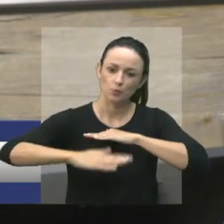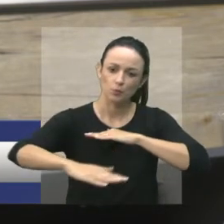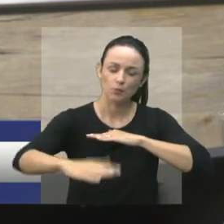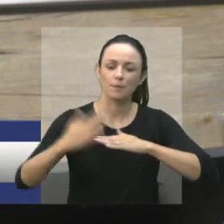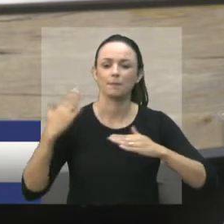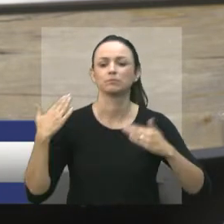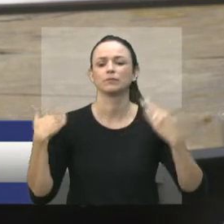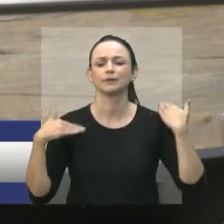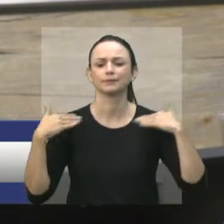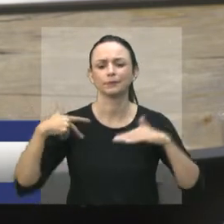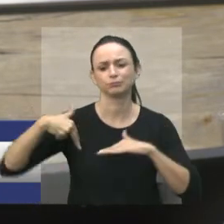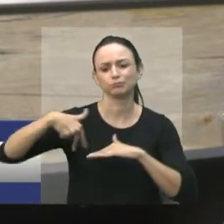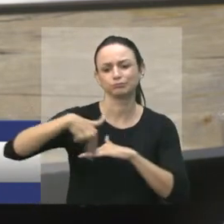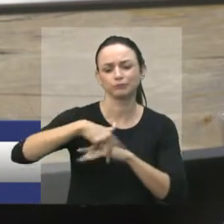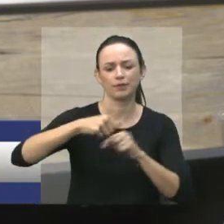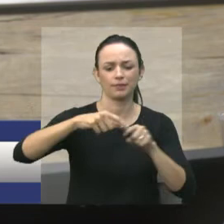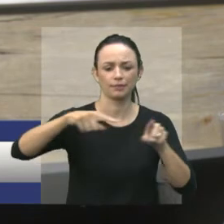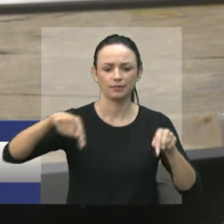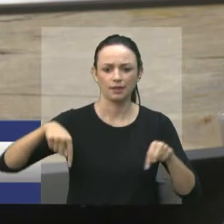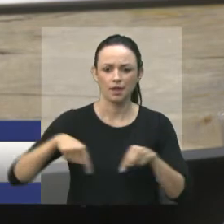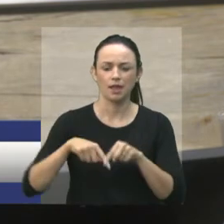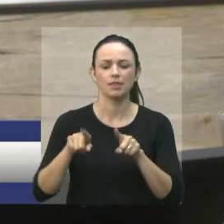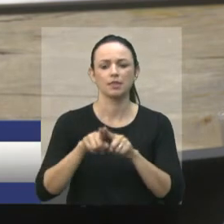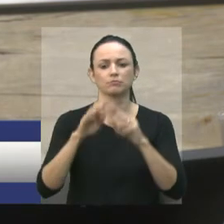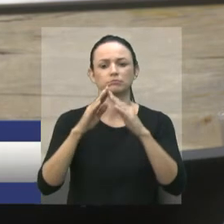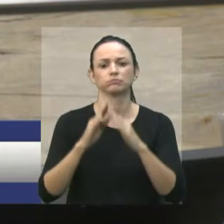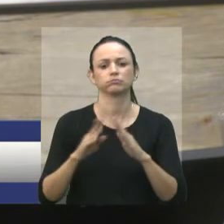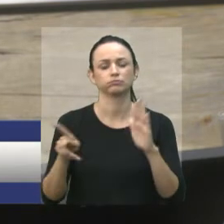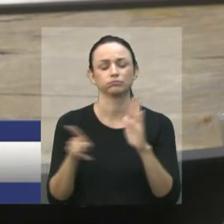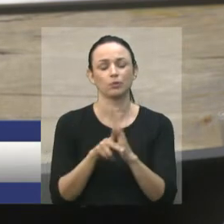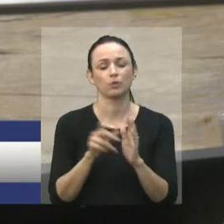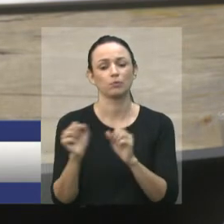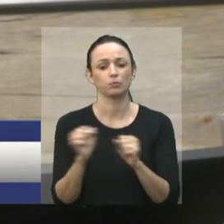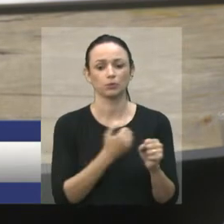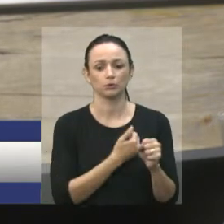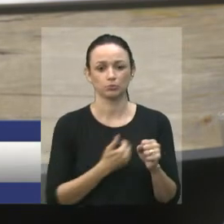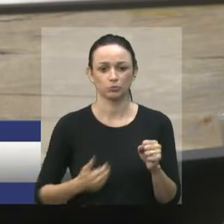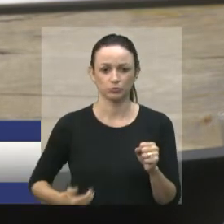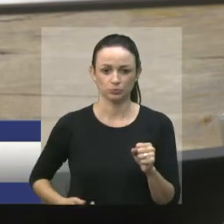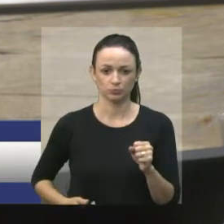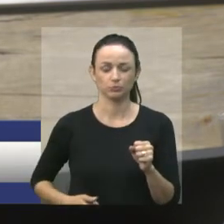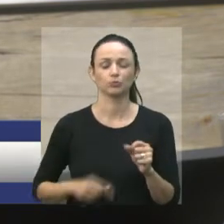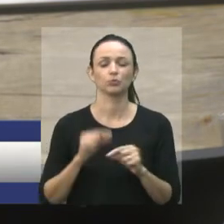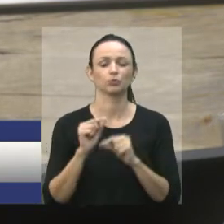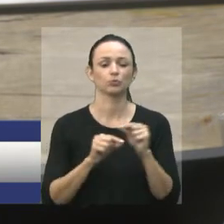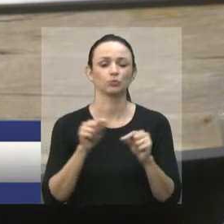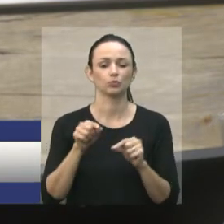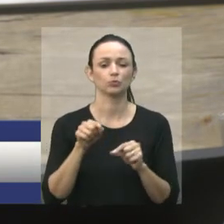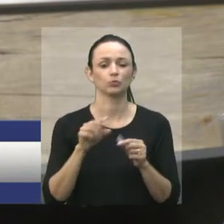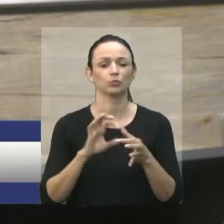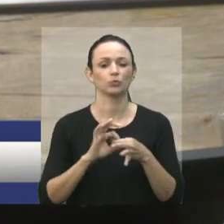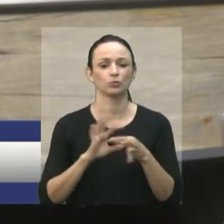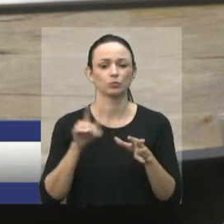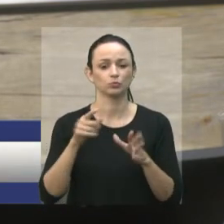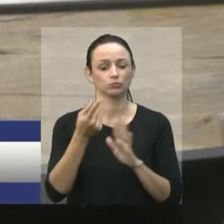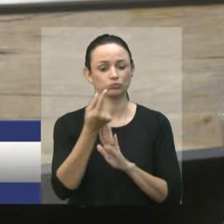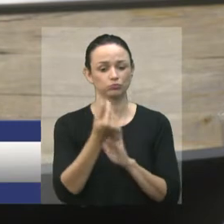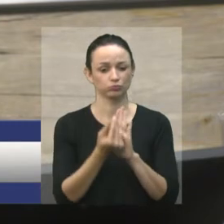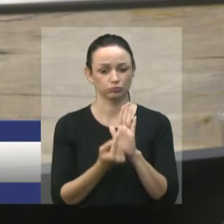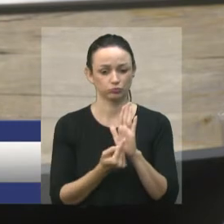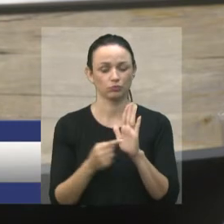em terrenos e imóveis pertencentes ao poder público municipal, prevendo que sejam deixados os